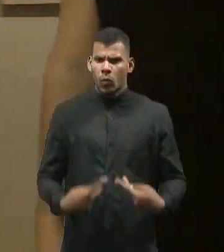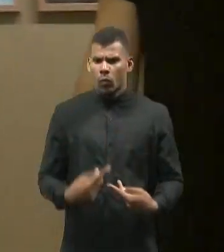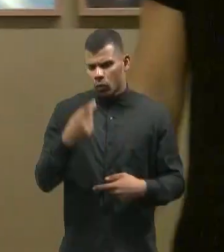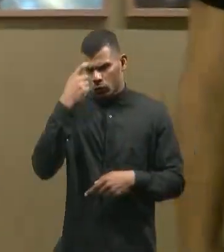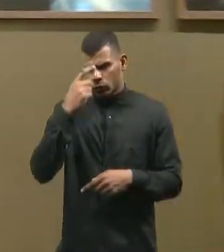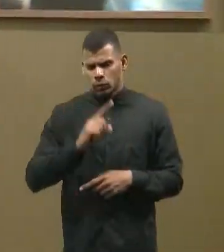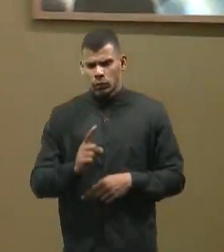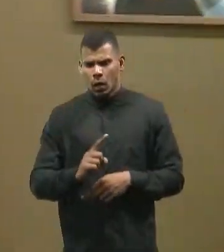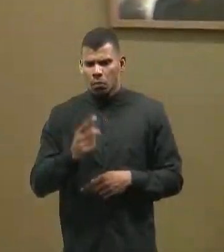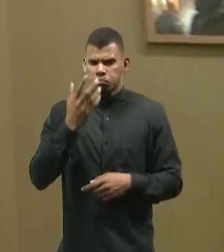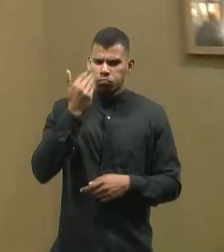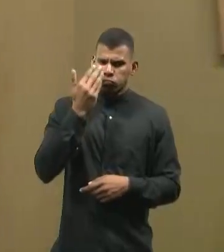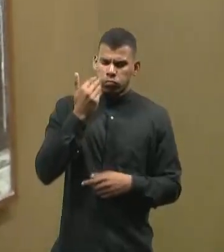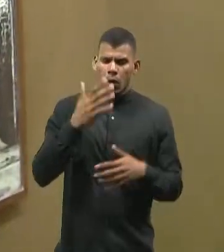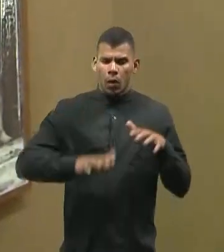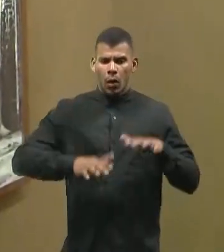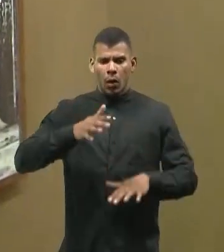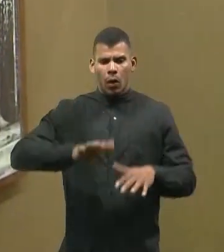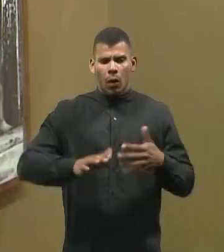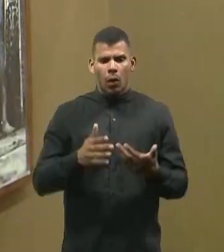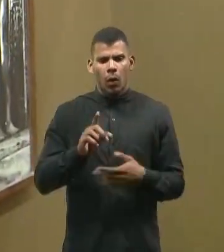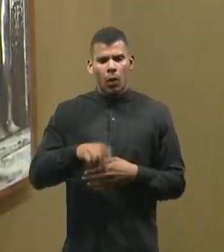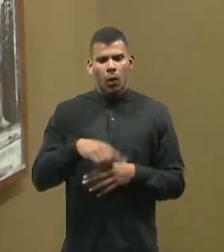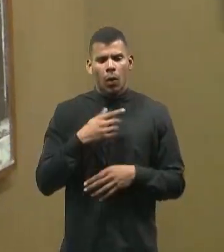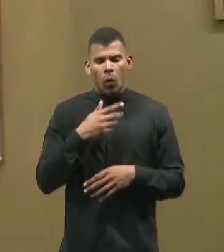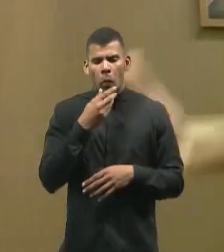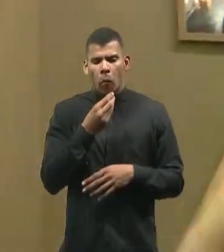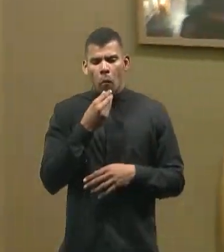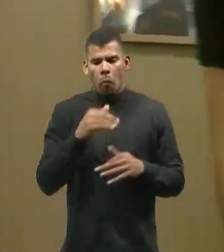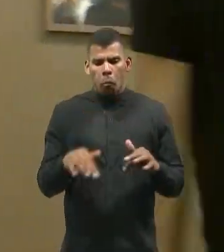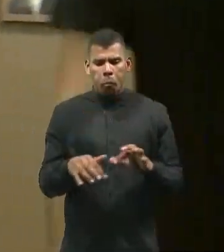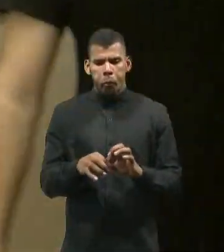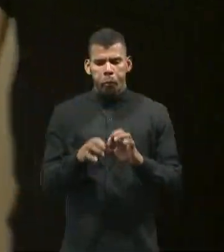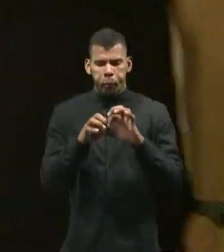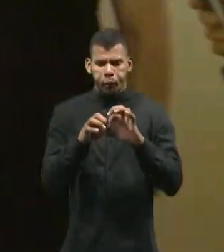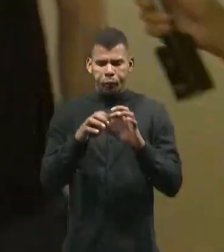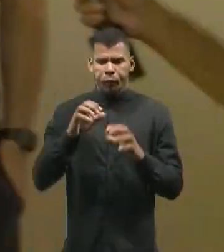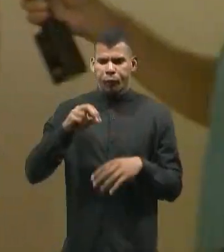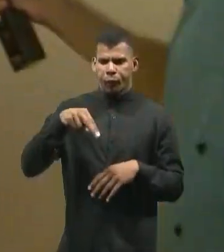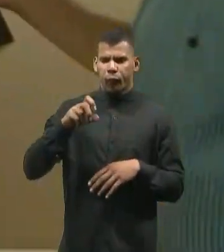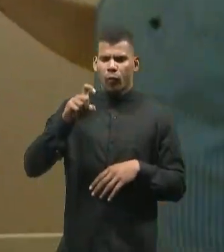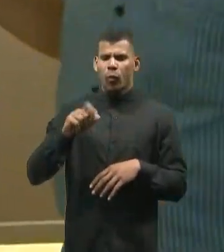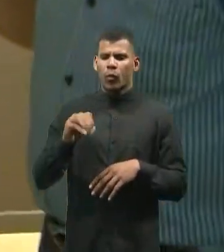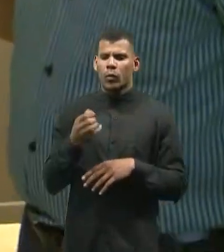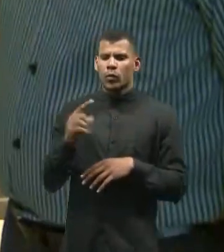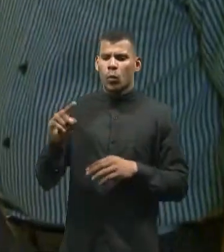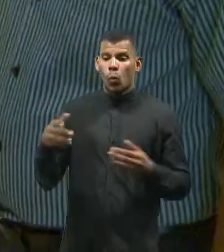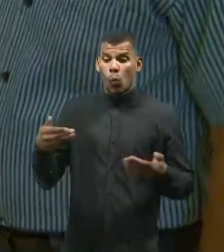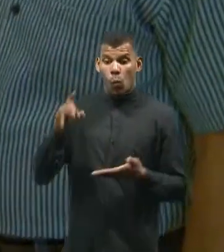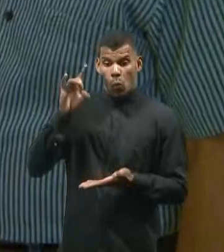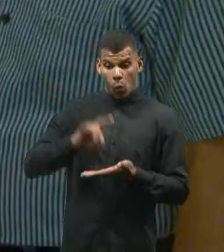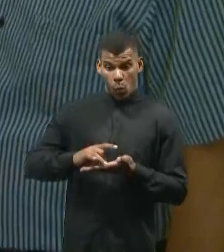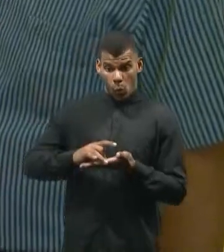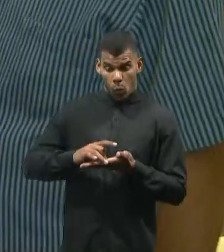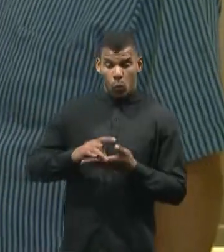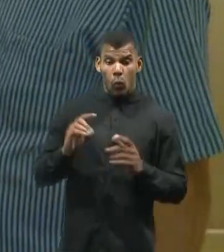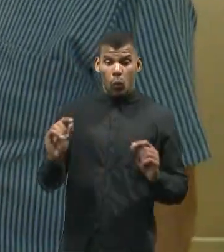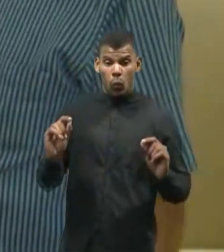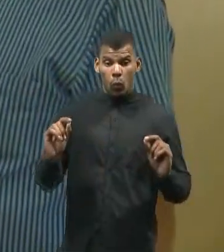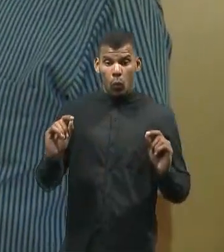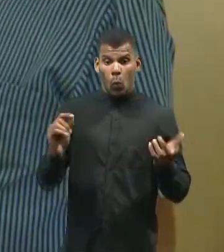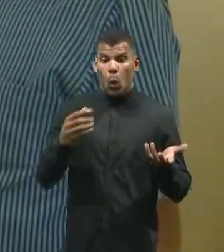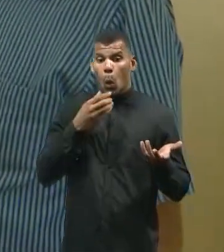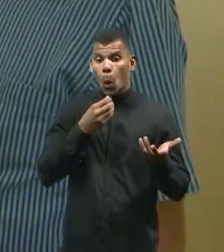das vezes o homem, com essa hiperconexão, com essa realidade que a gente vive hoje, em teoria, o homem tem